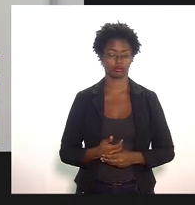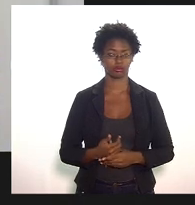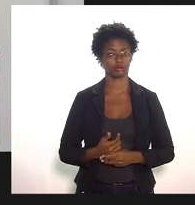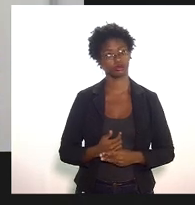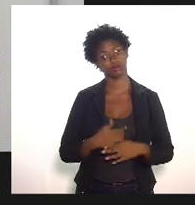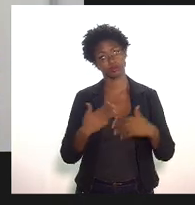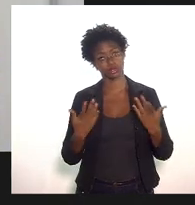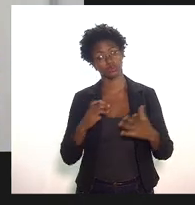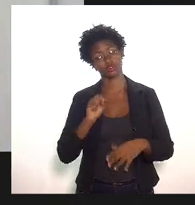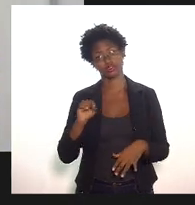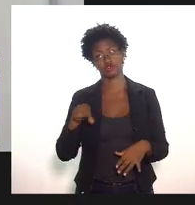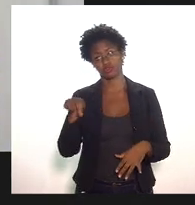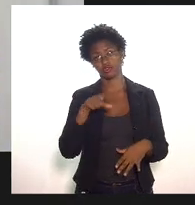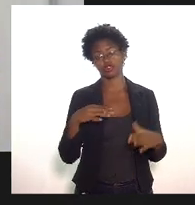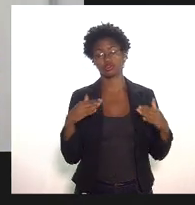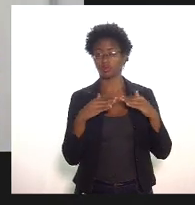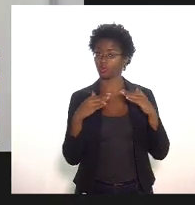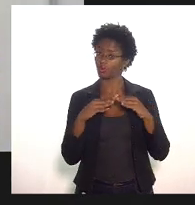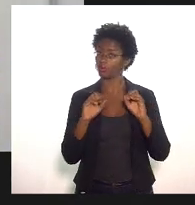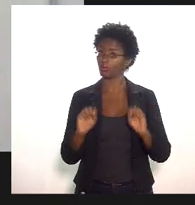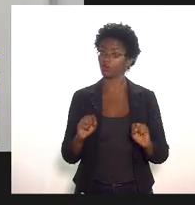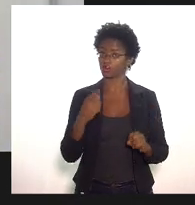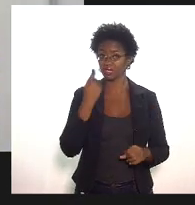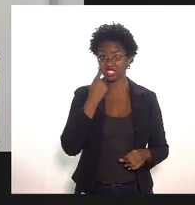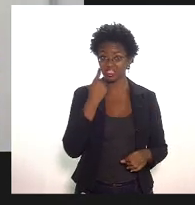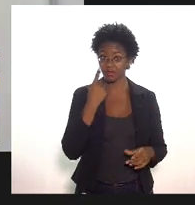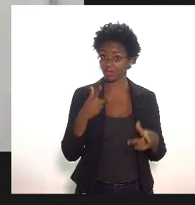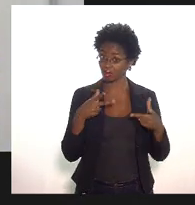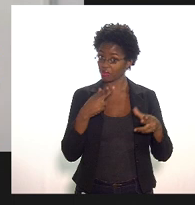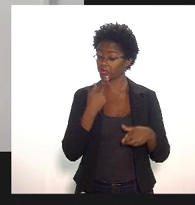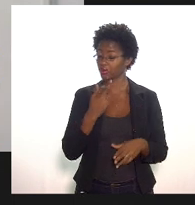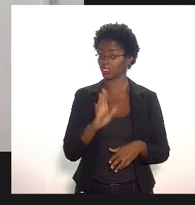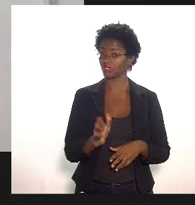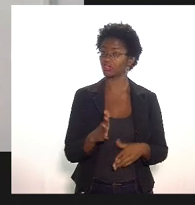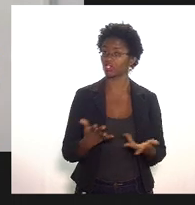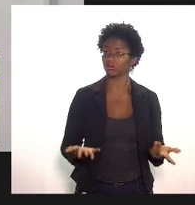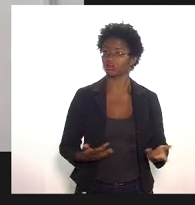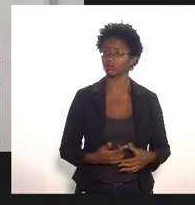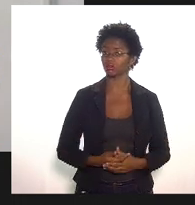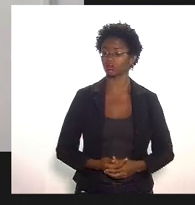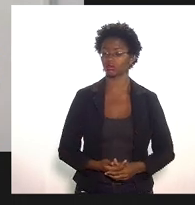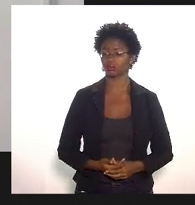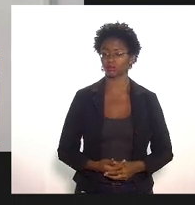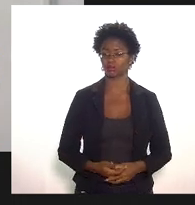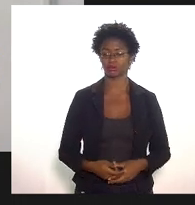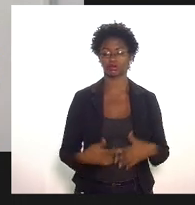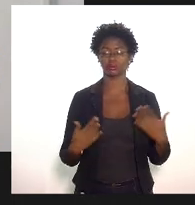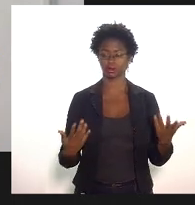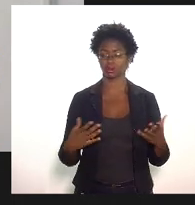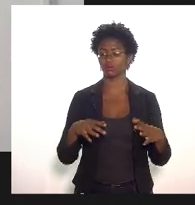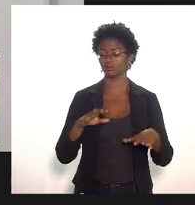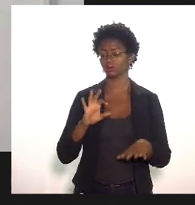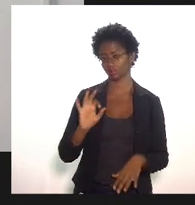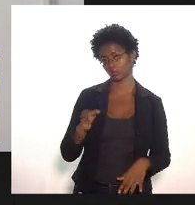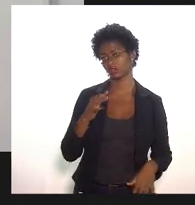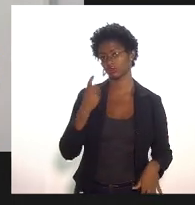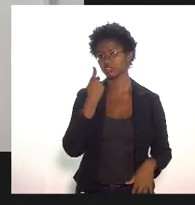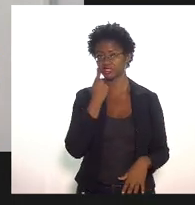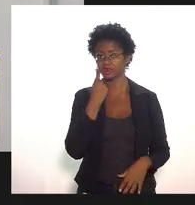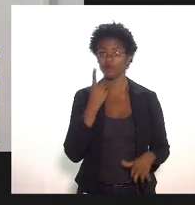de acordo, pode ser até sexta-feira, como eu tinha dito inicialmente. Então, fica sexta-feira, tá